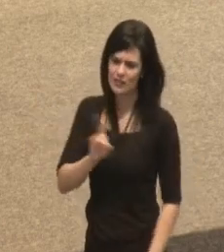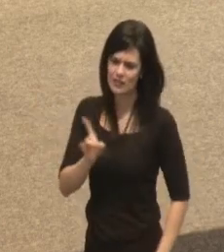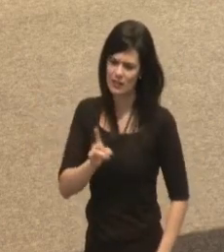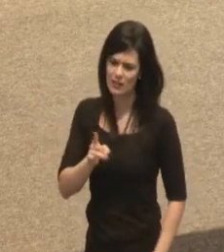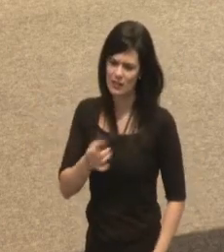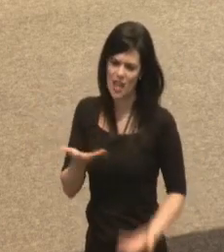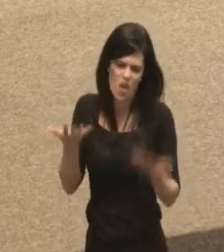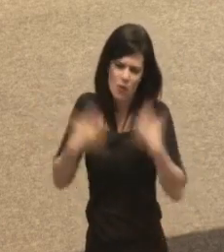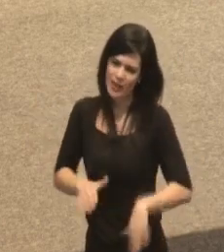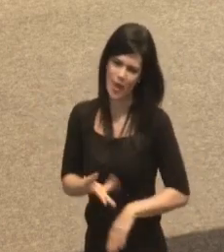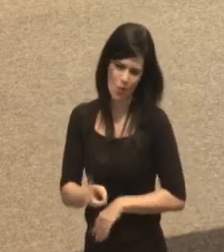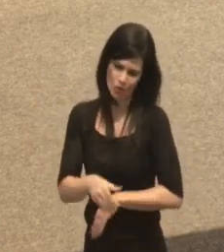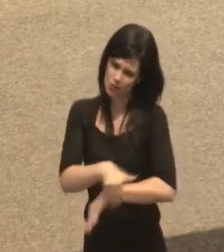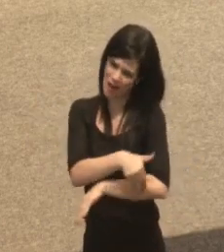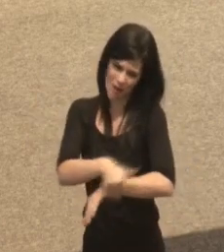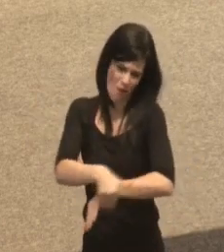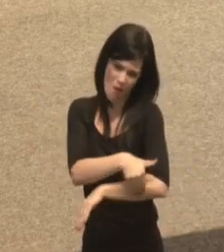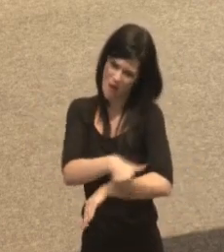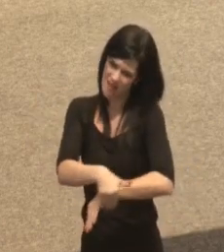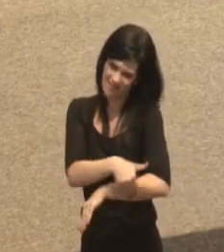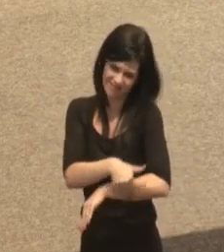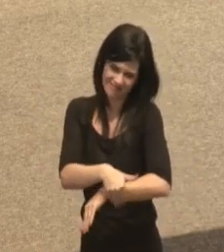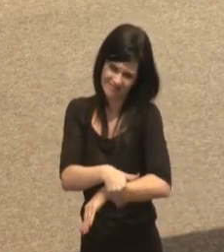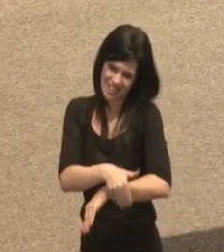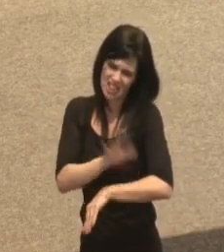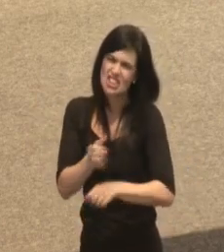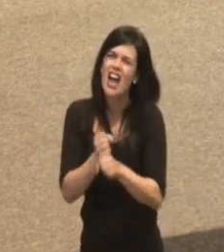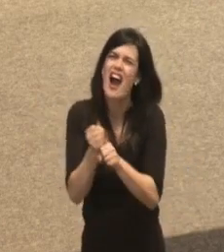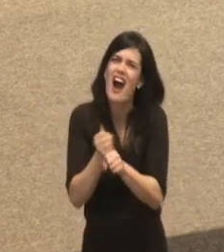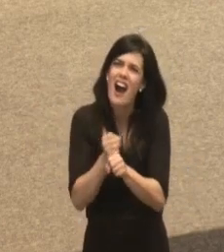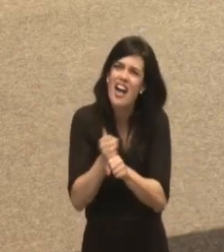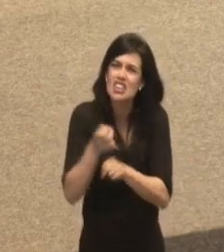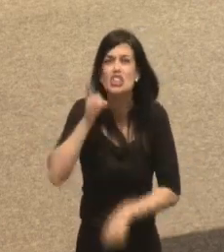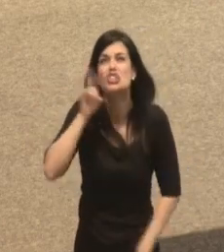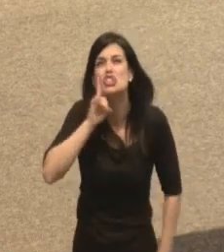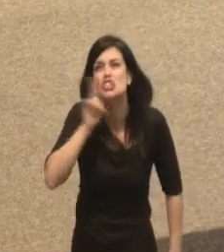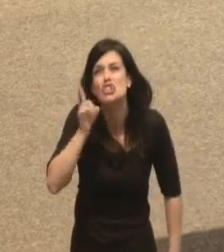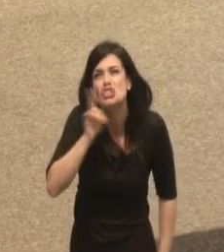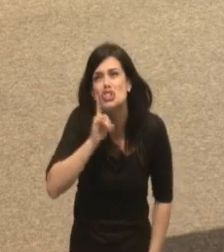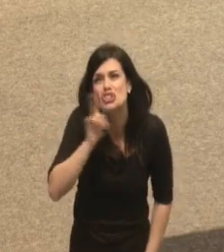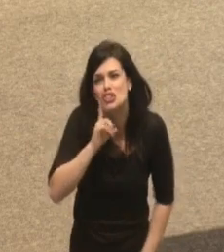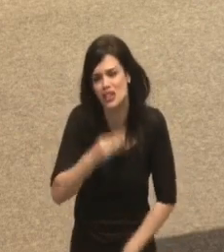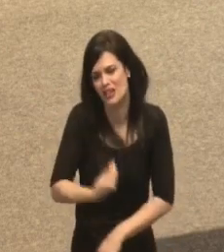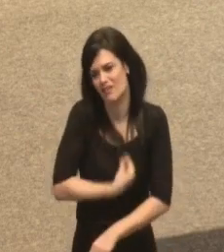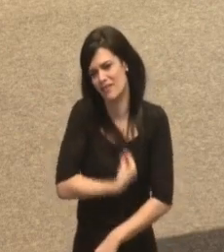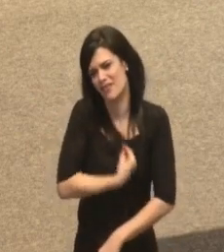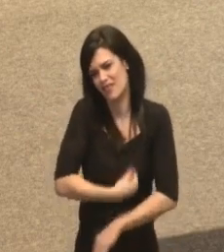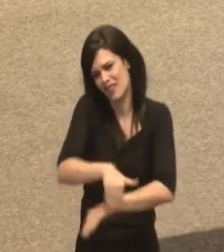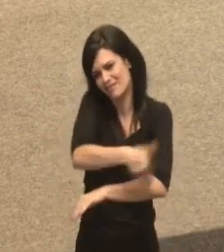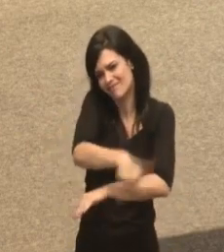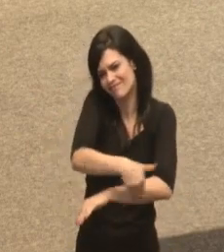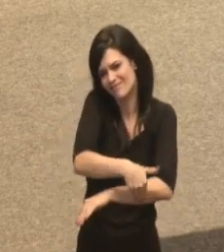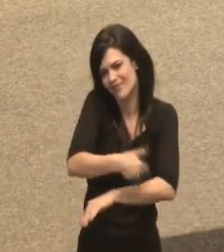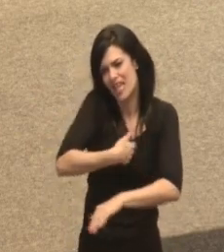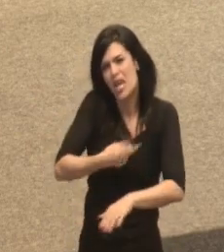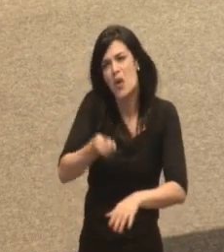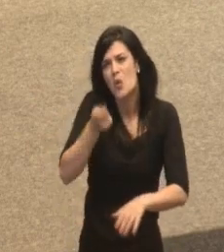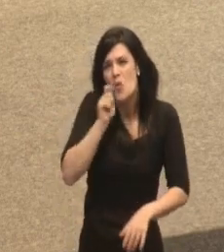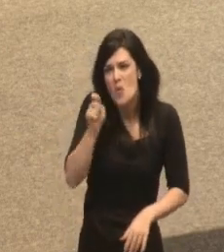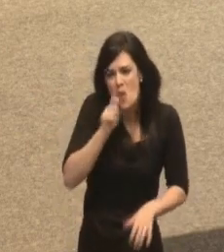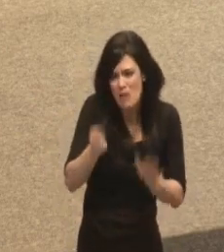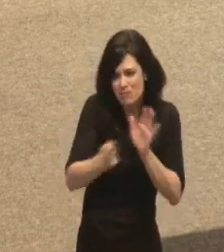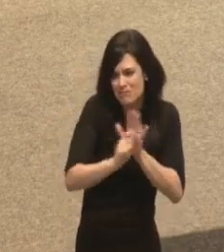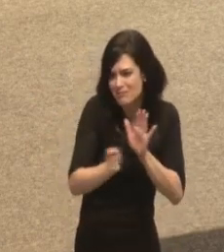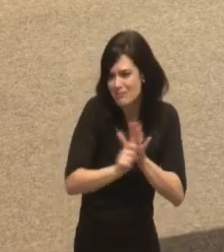rua. Eu estou vivendo na rua há muitos dias, eu estou usando drogas, eu não sei mais o que